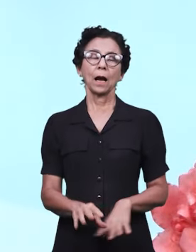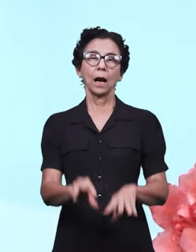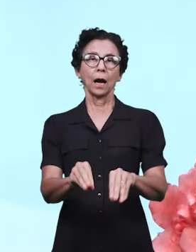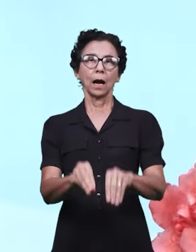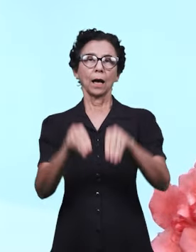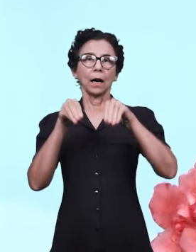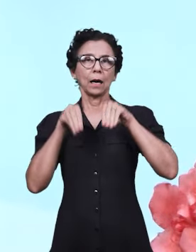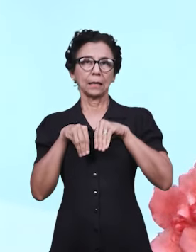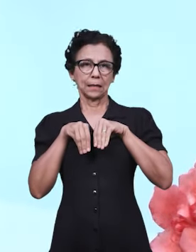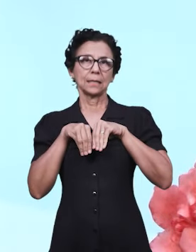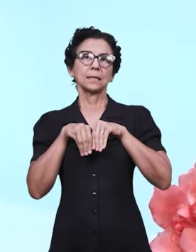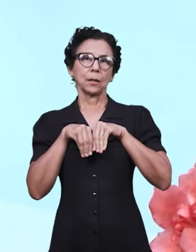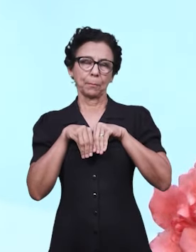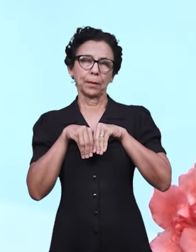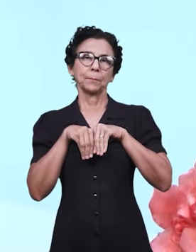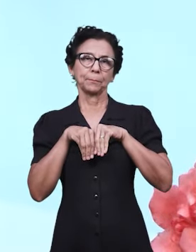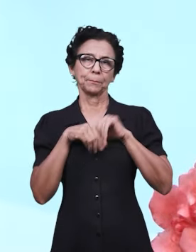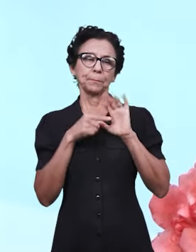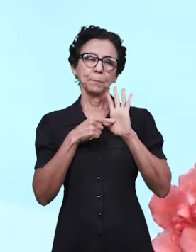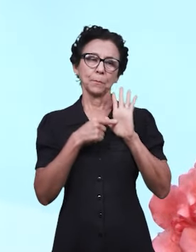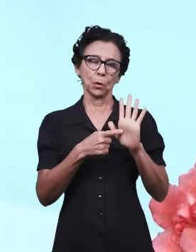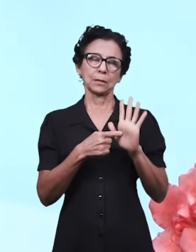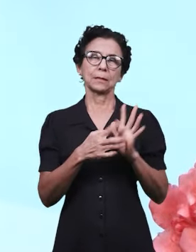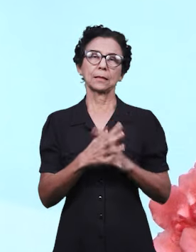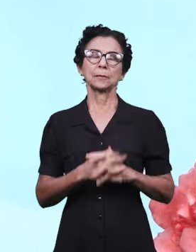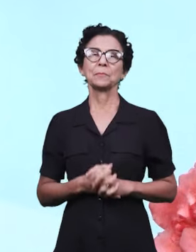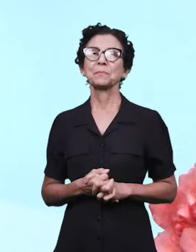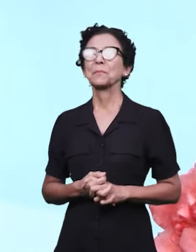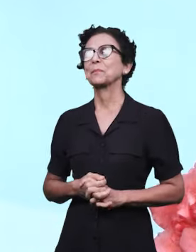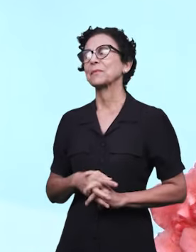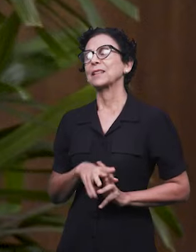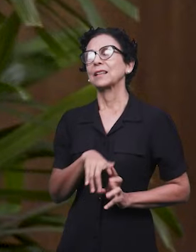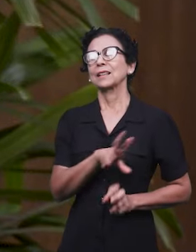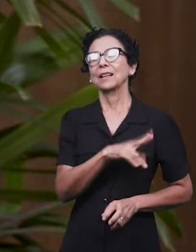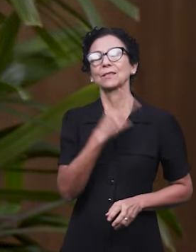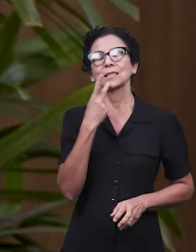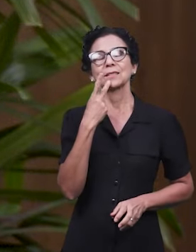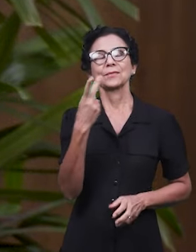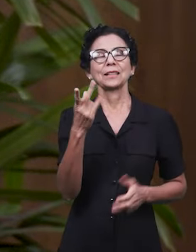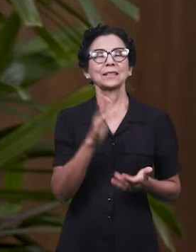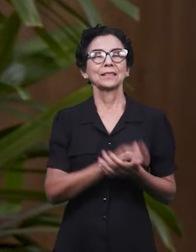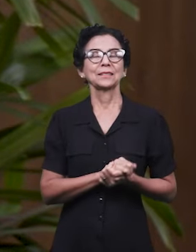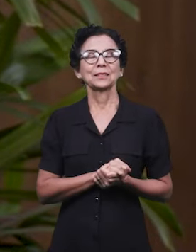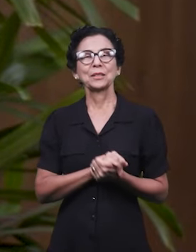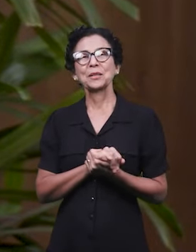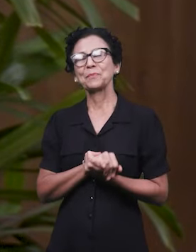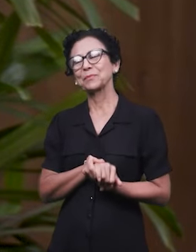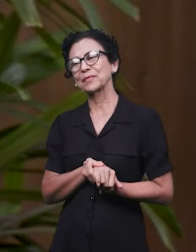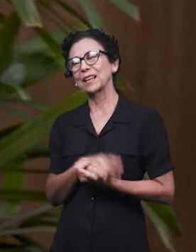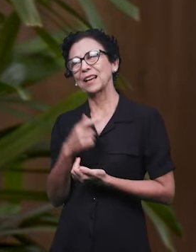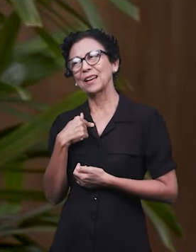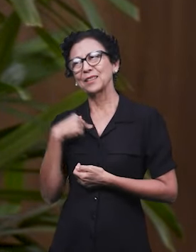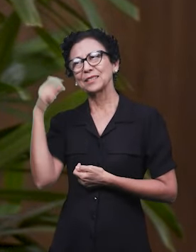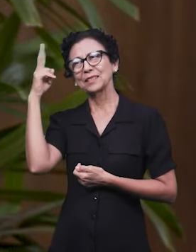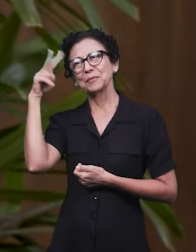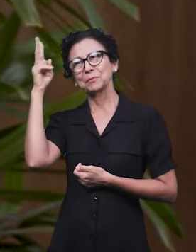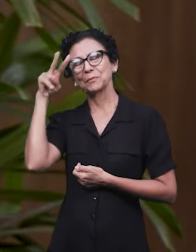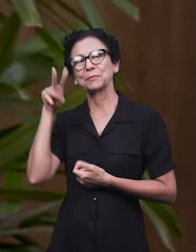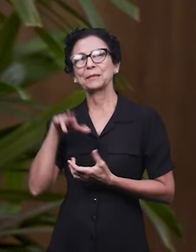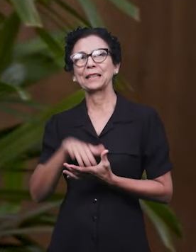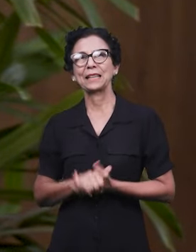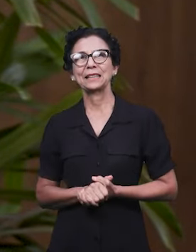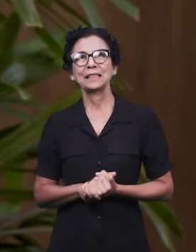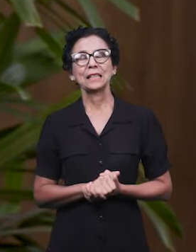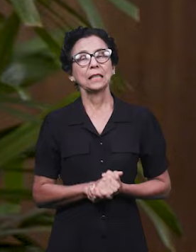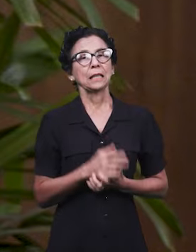poder já estar nos cultos. Você falando isso me fez entender, muitas vezes, nós mesmos, quando